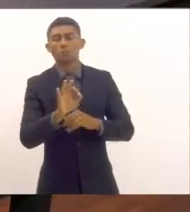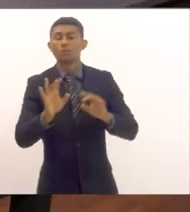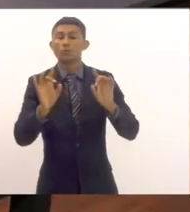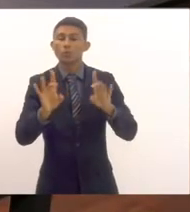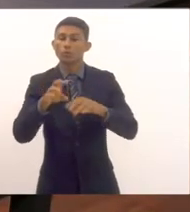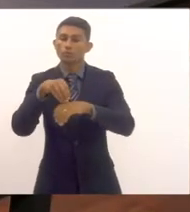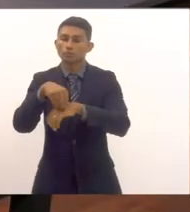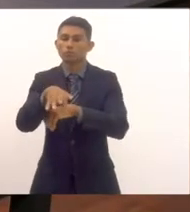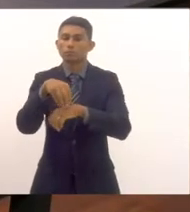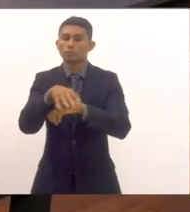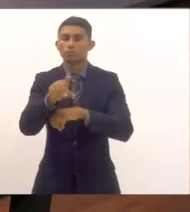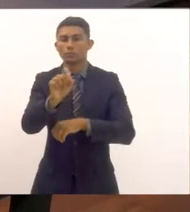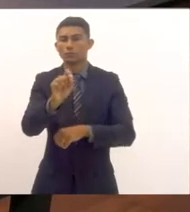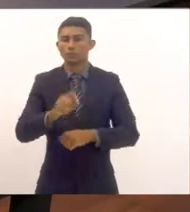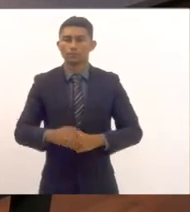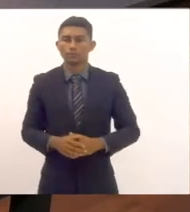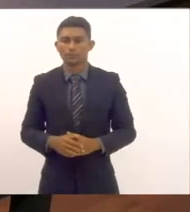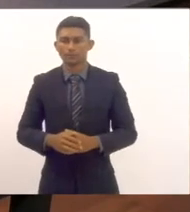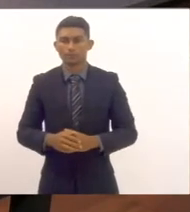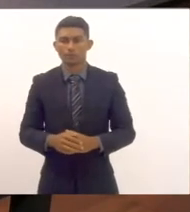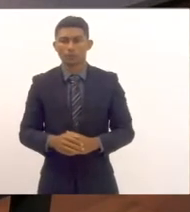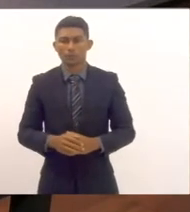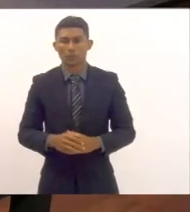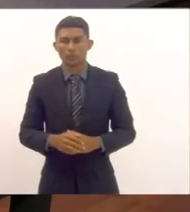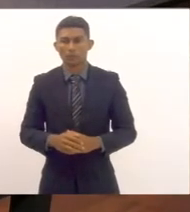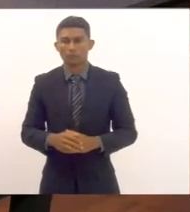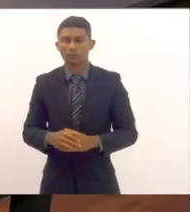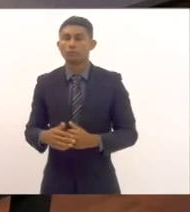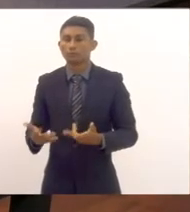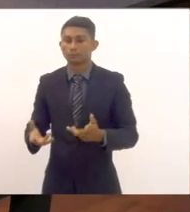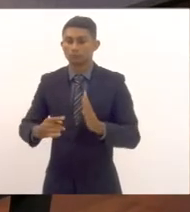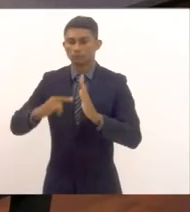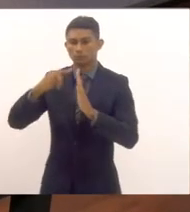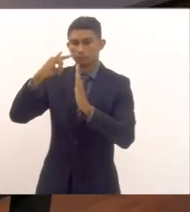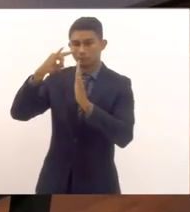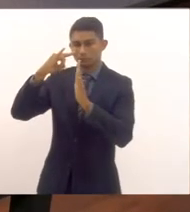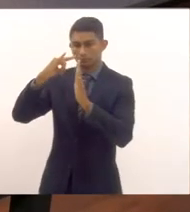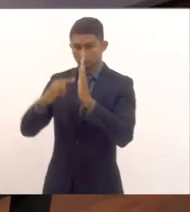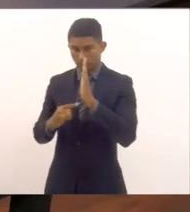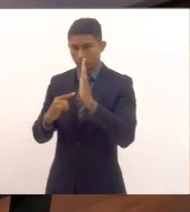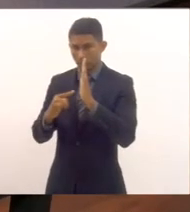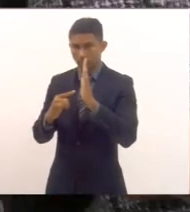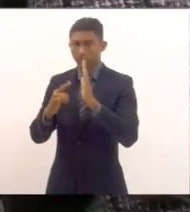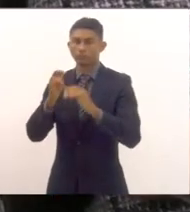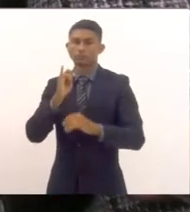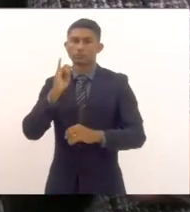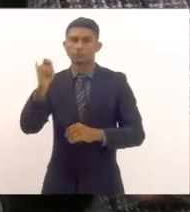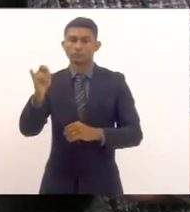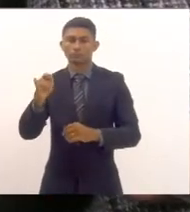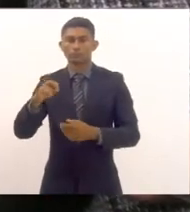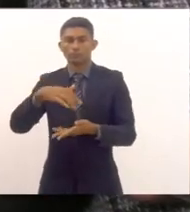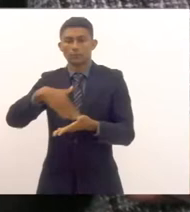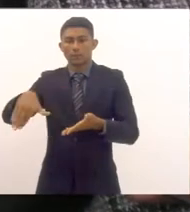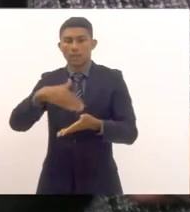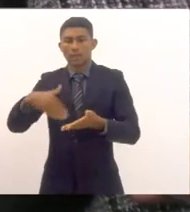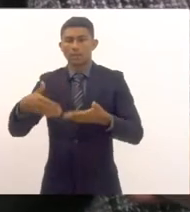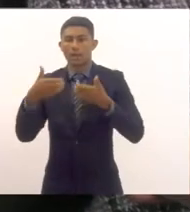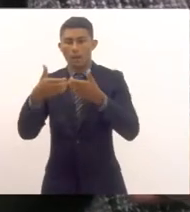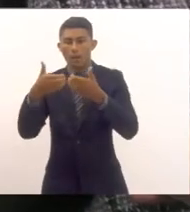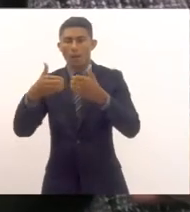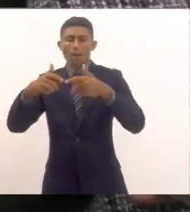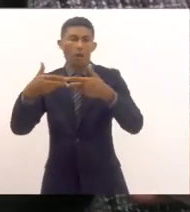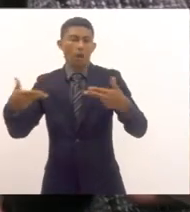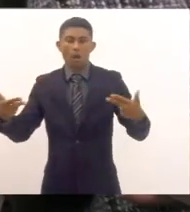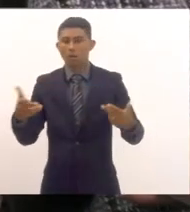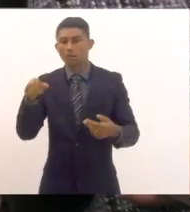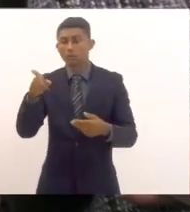quero dar uma sugestão vossa excelência' oficiar a secretaria de transporte para